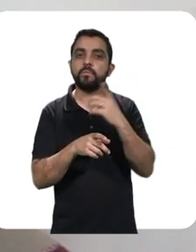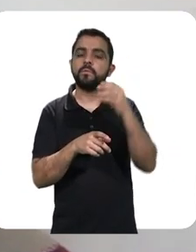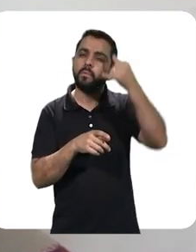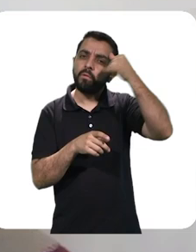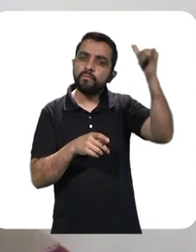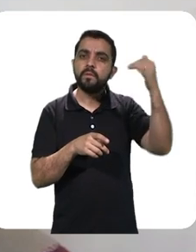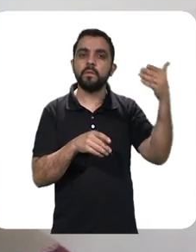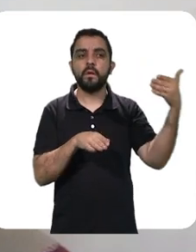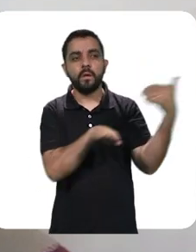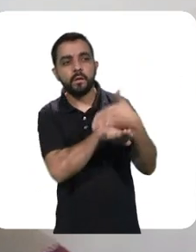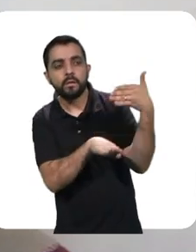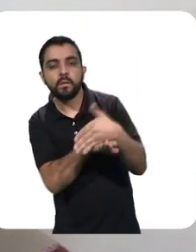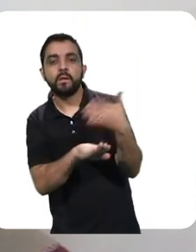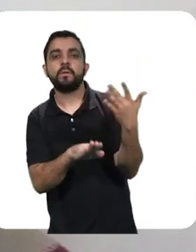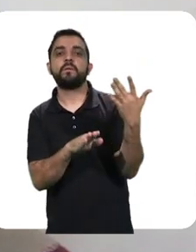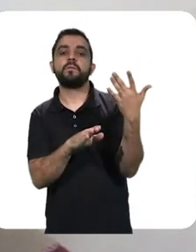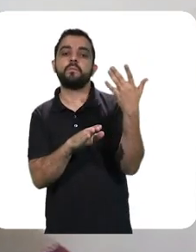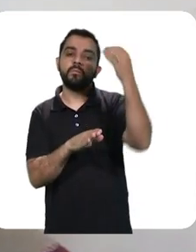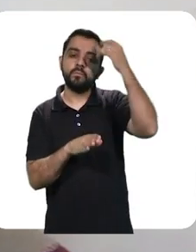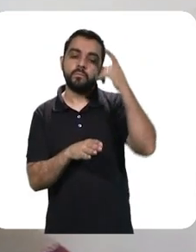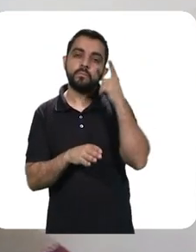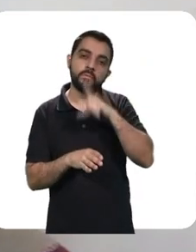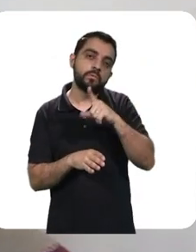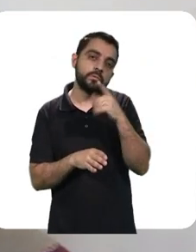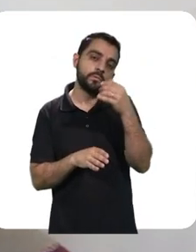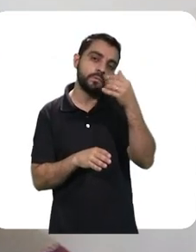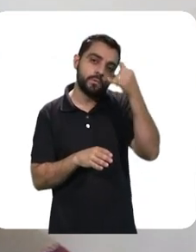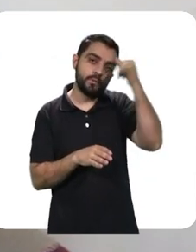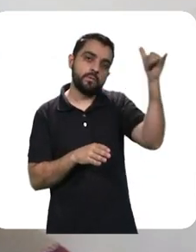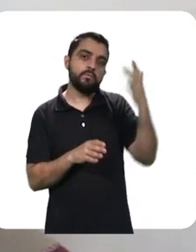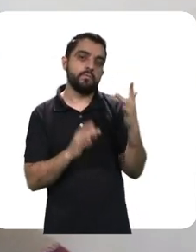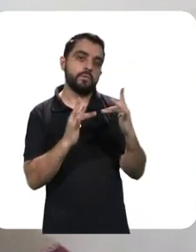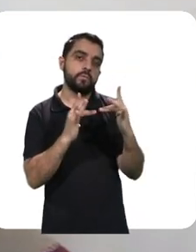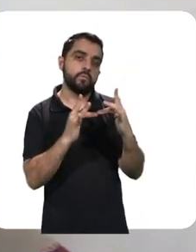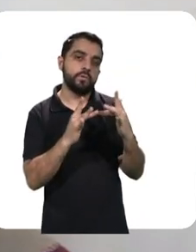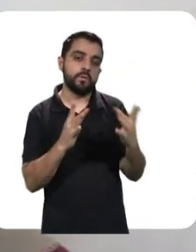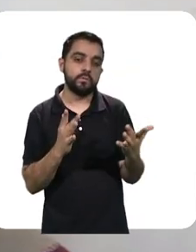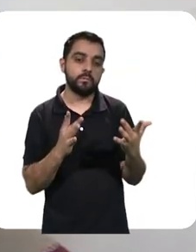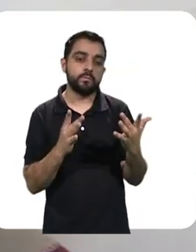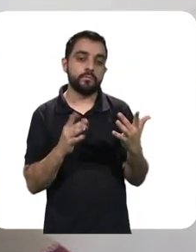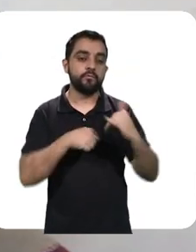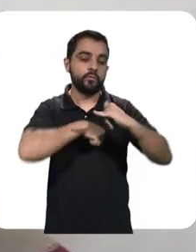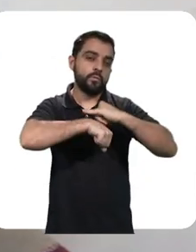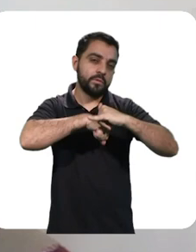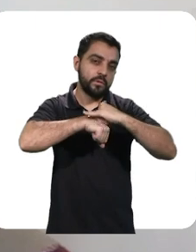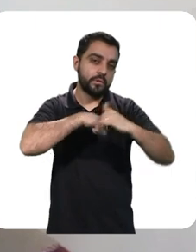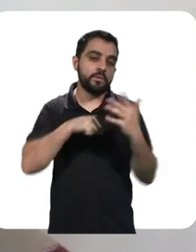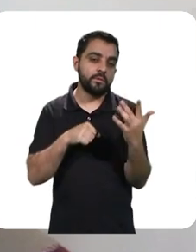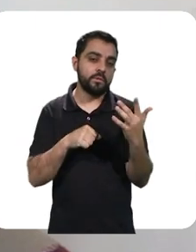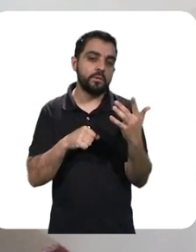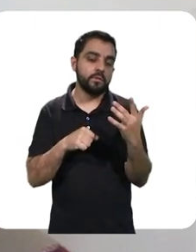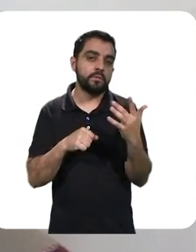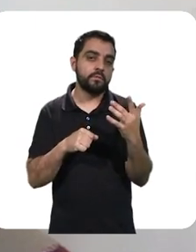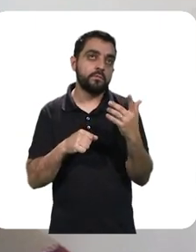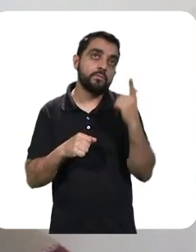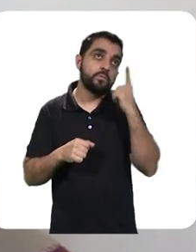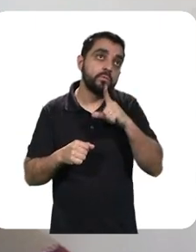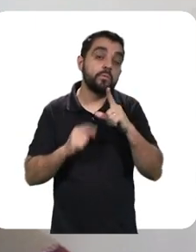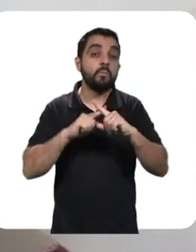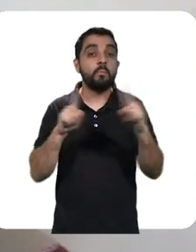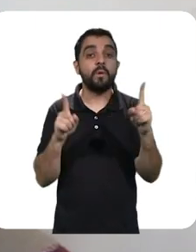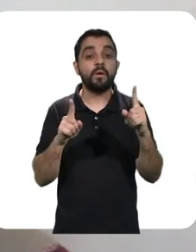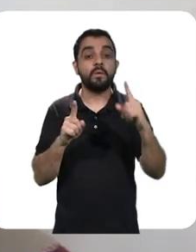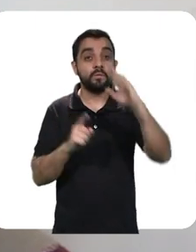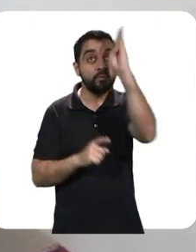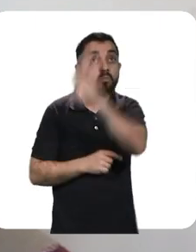fecharam fronteiras e tentaram fazer, então, uma quarentena precoce naquela região. Essa foi a estratégia que eu vi para aquela região. Agora,